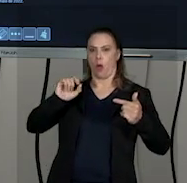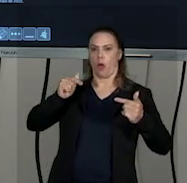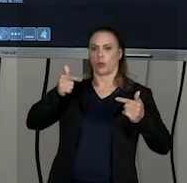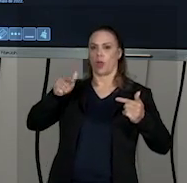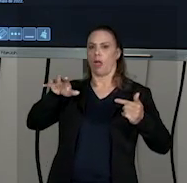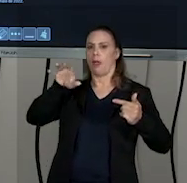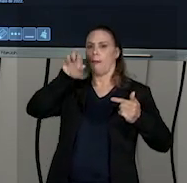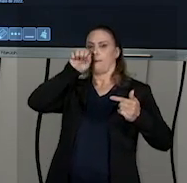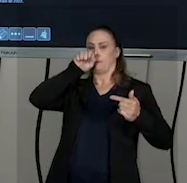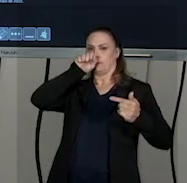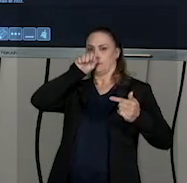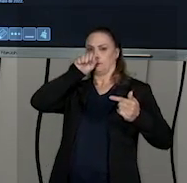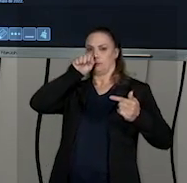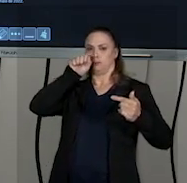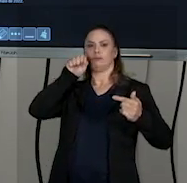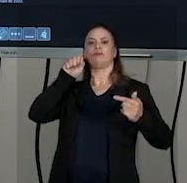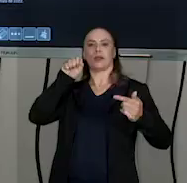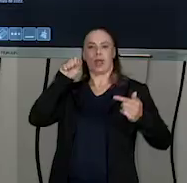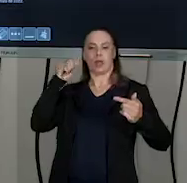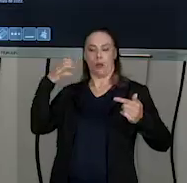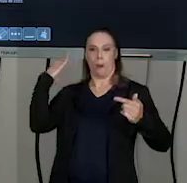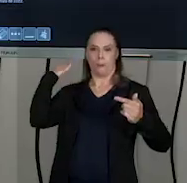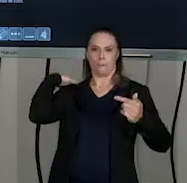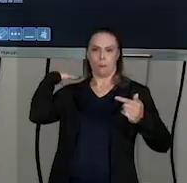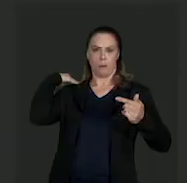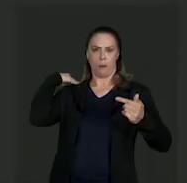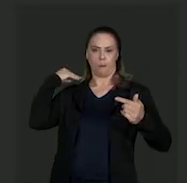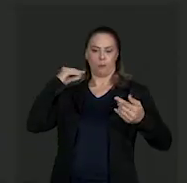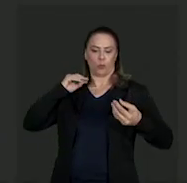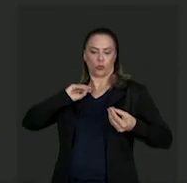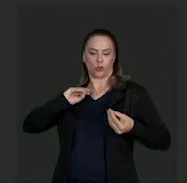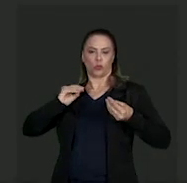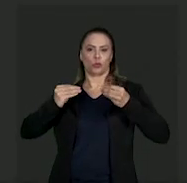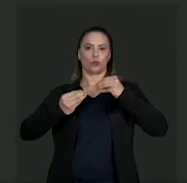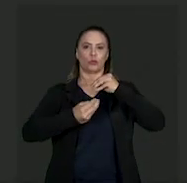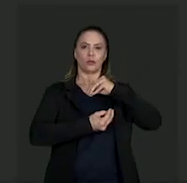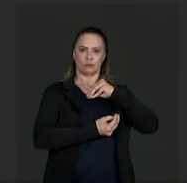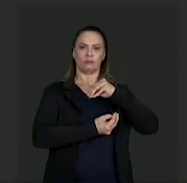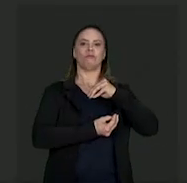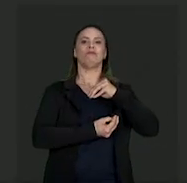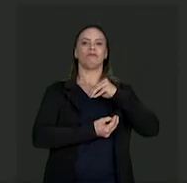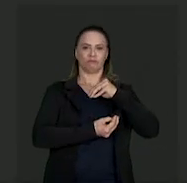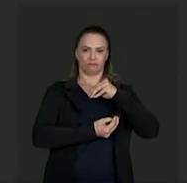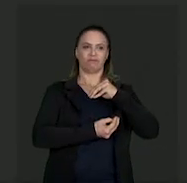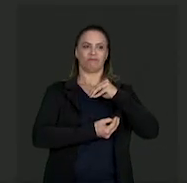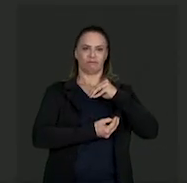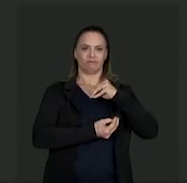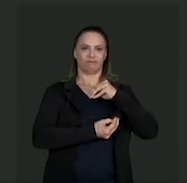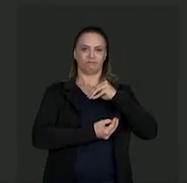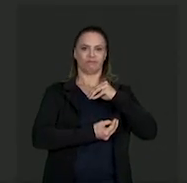o pulmão. No pulmão, ocorre então a troca